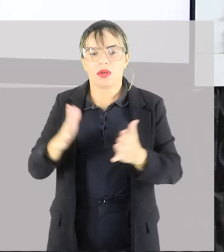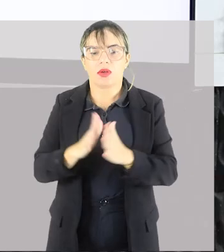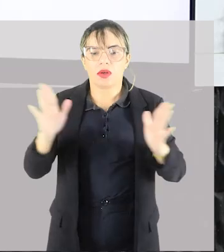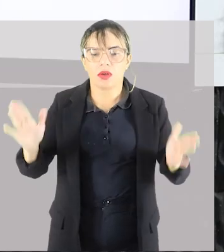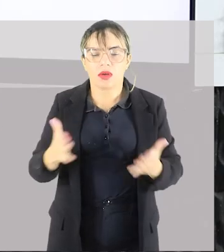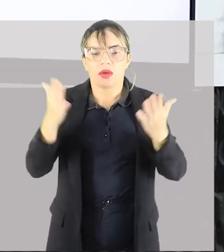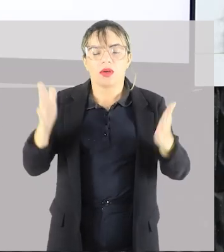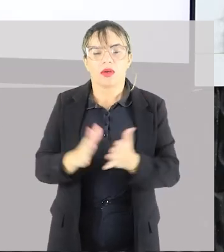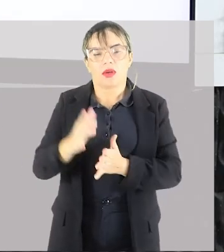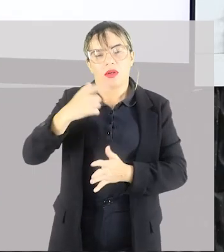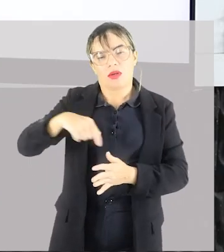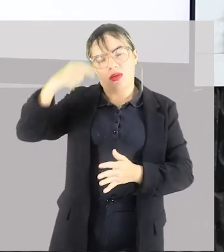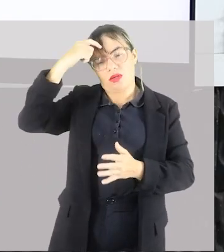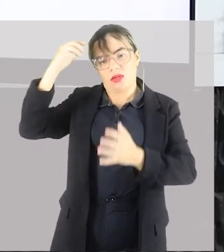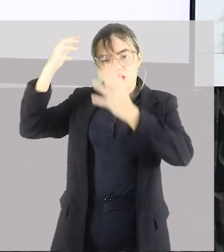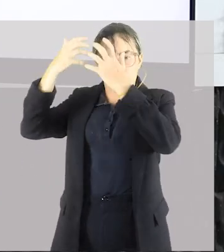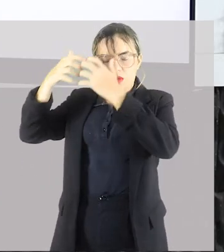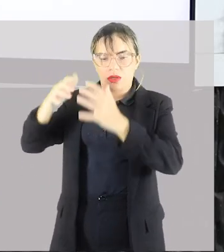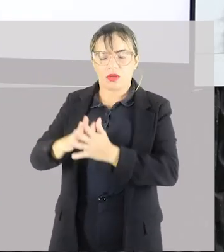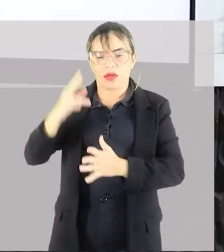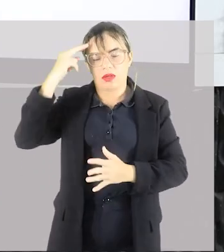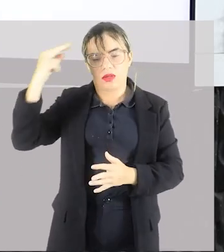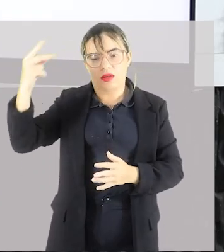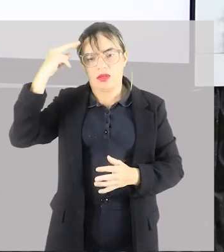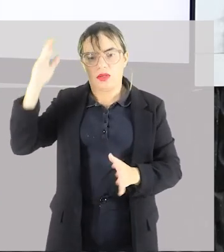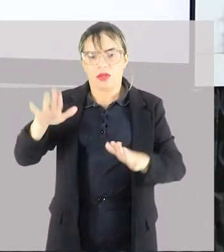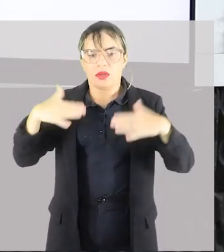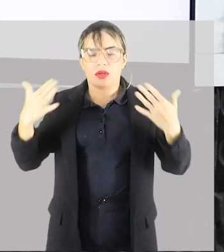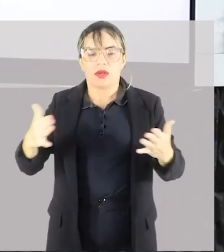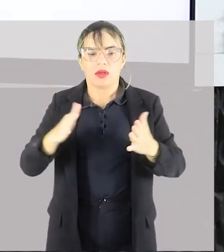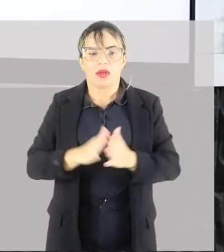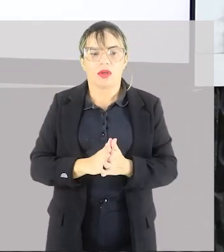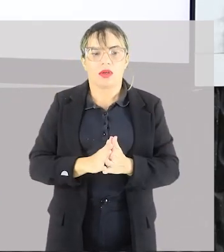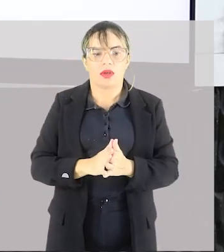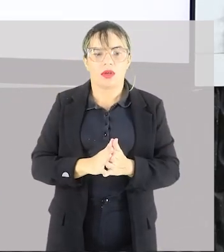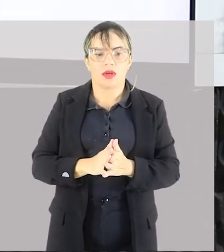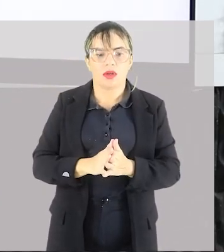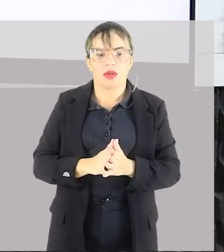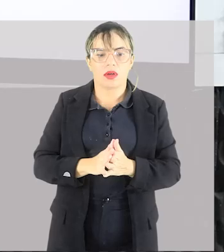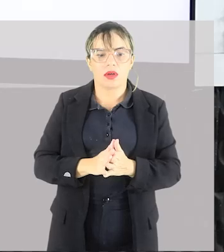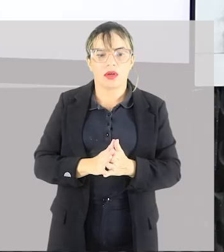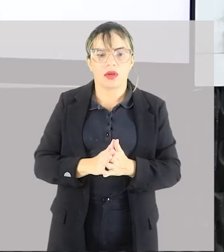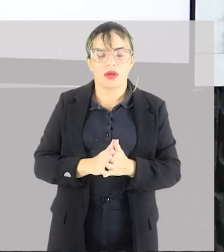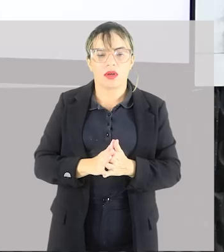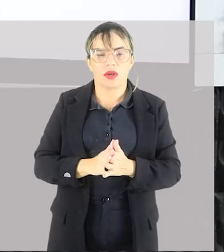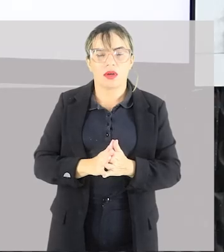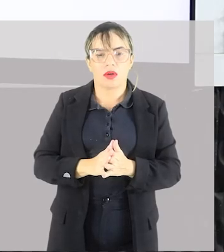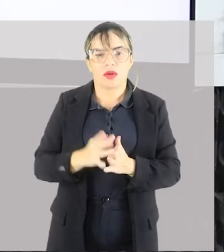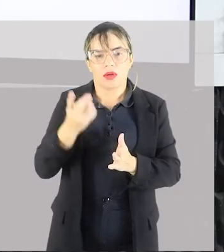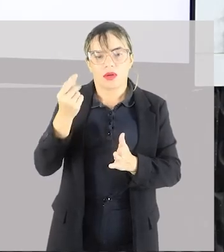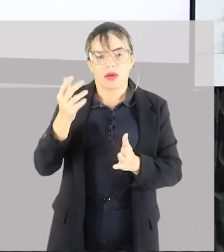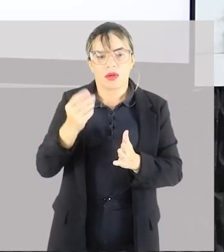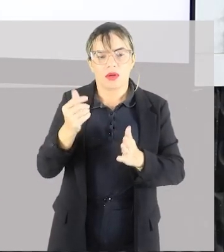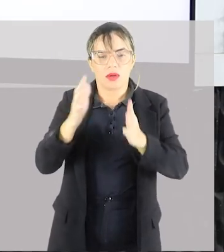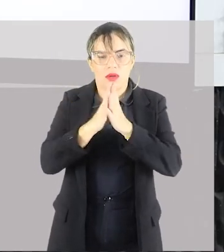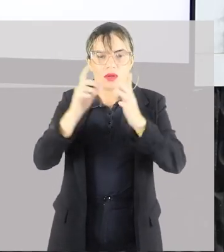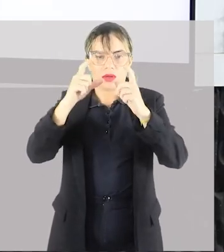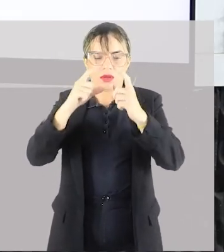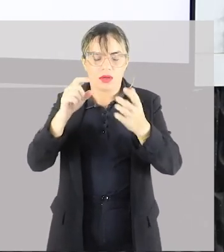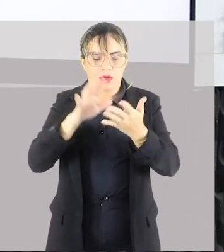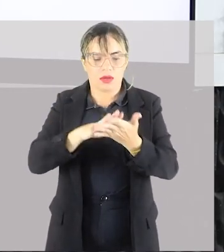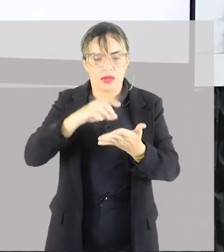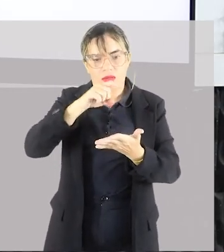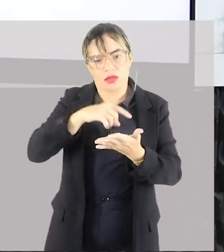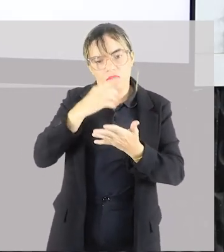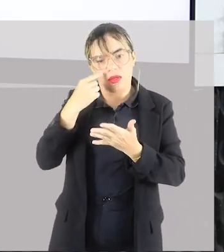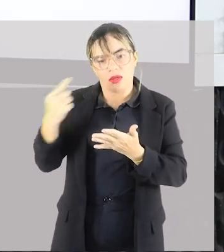Estimula a reflexão sobre o período esse período da história. Uma tenda revestida de cédulas, de dinheiro no caso, e no solo, ossos